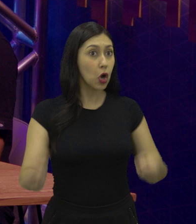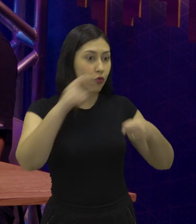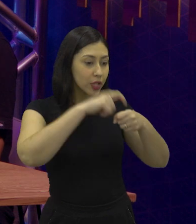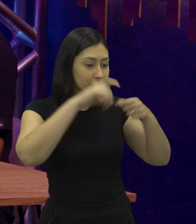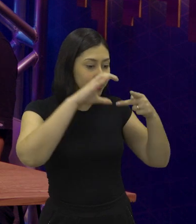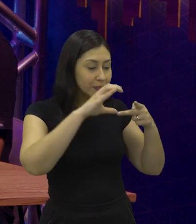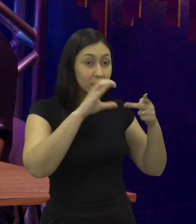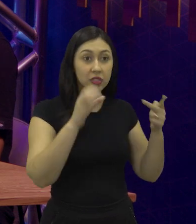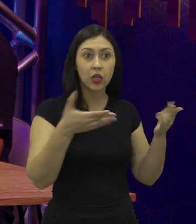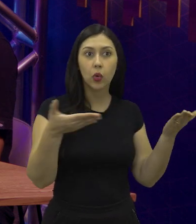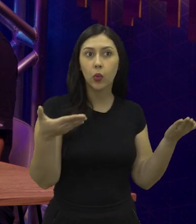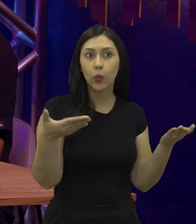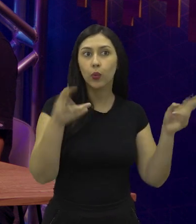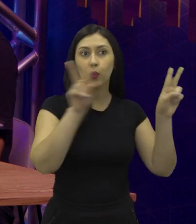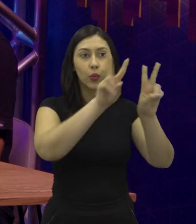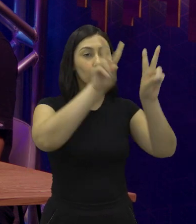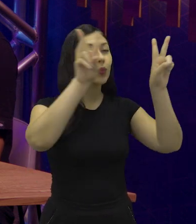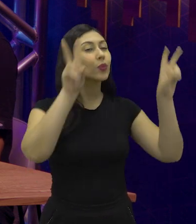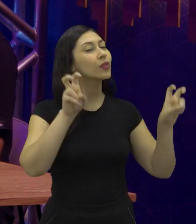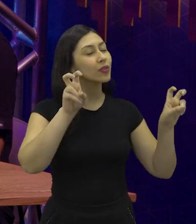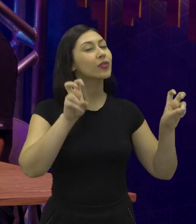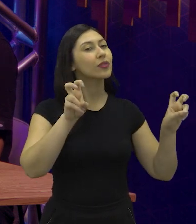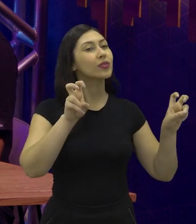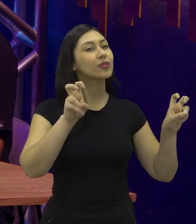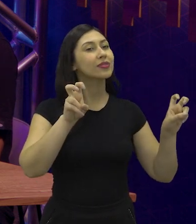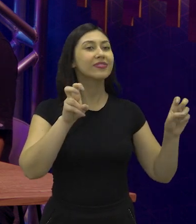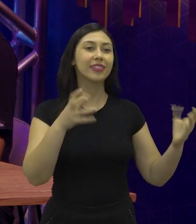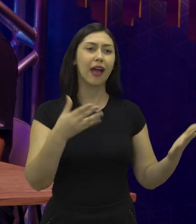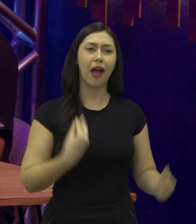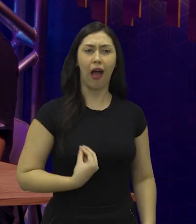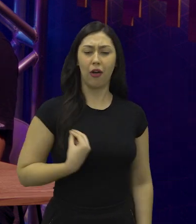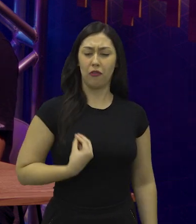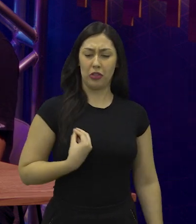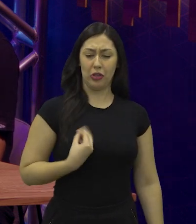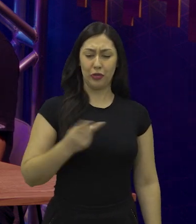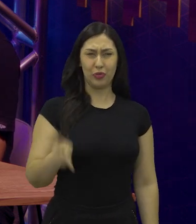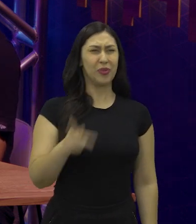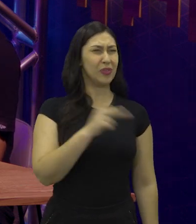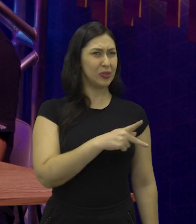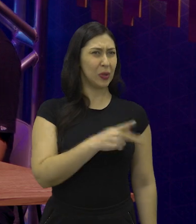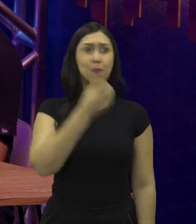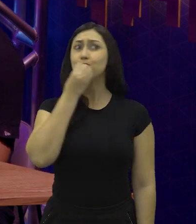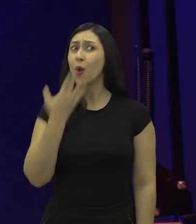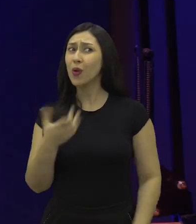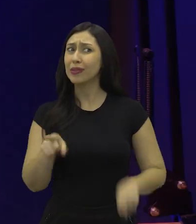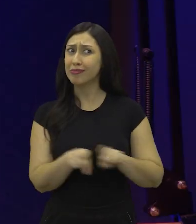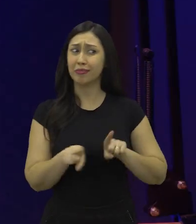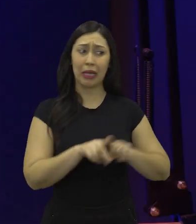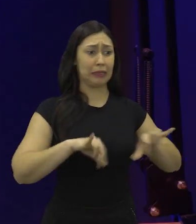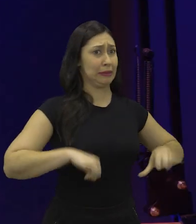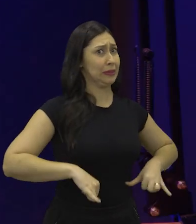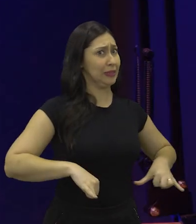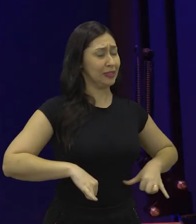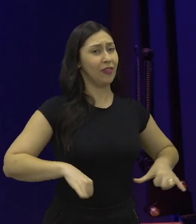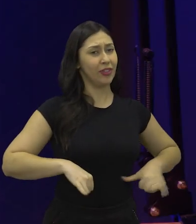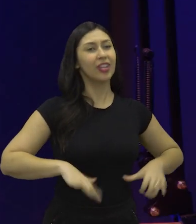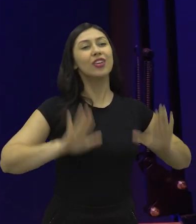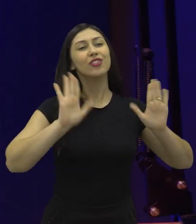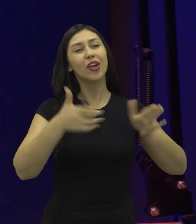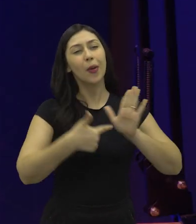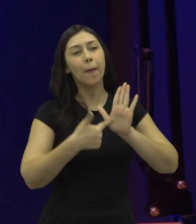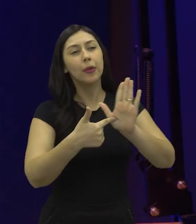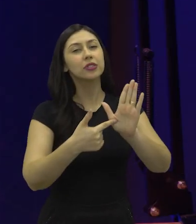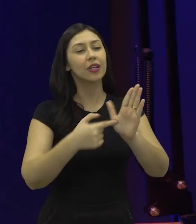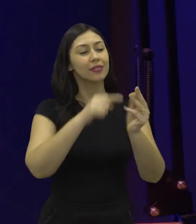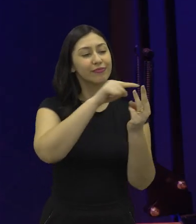E de volta, como pode ser, hoje a gente está falando então, né, sobre as dores e os amores de ser um professor. E a gente citou, né, alguns